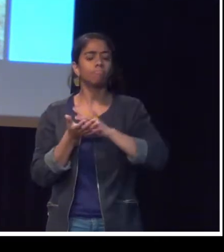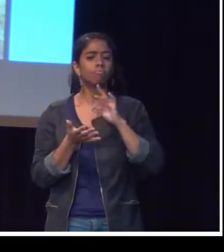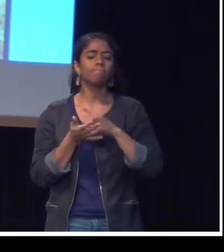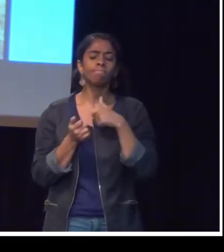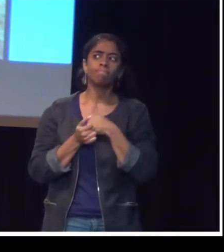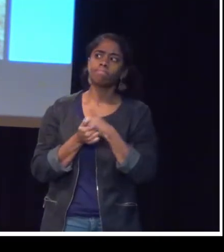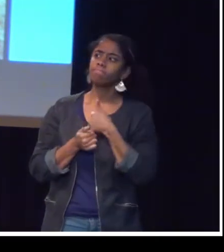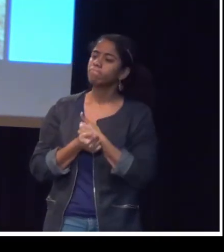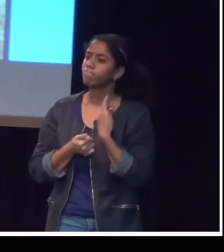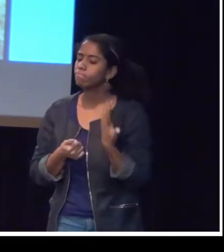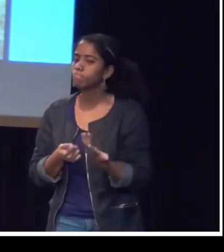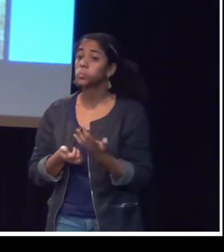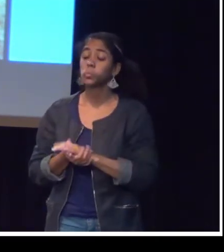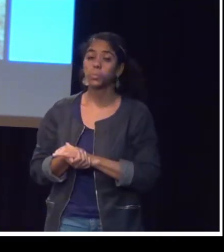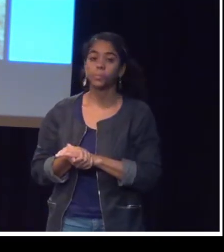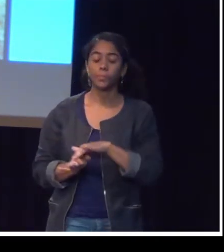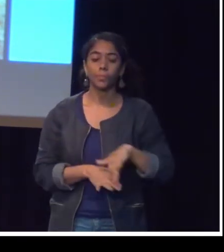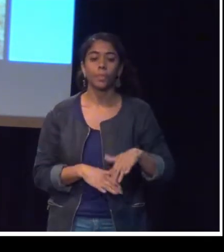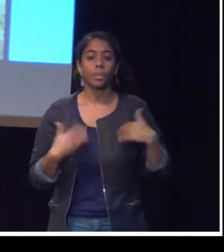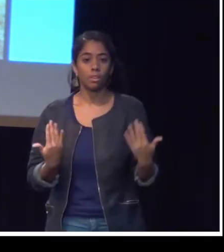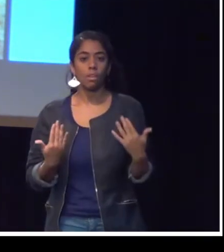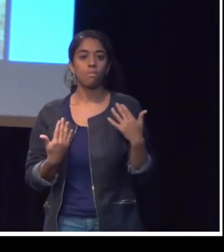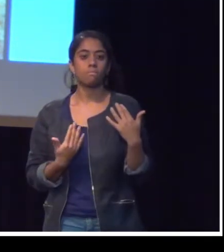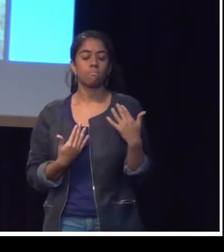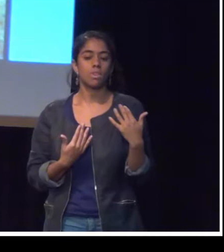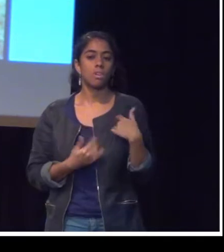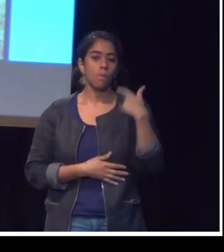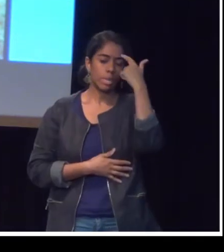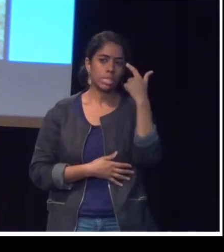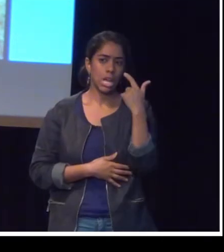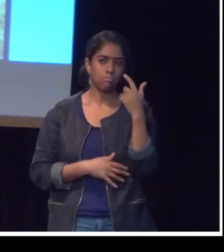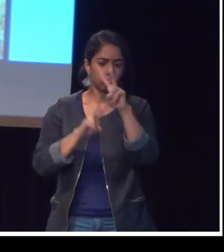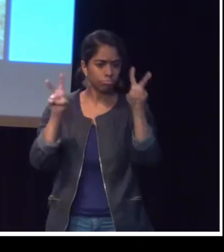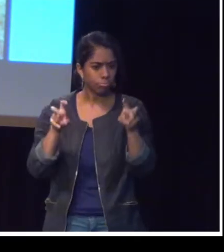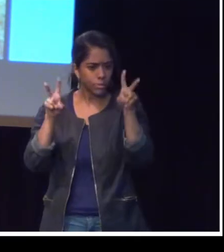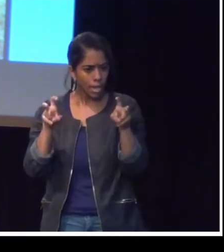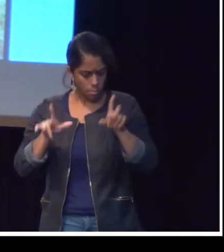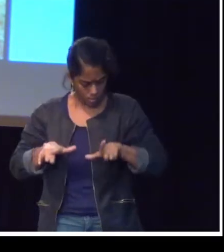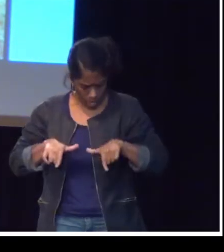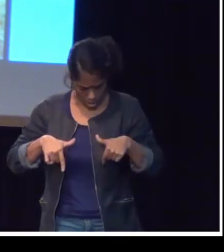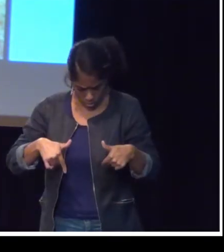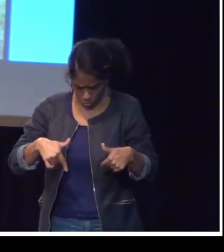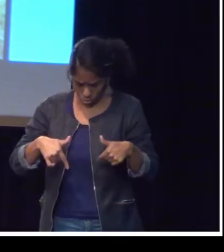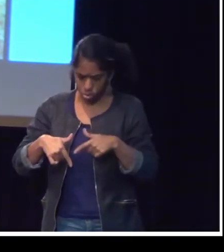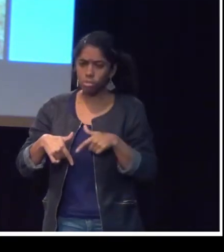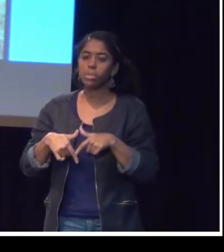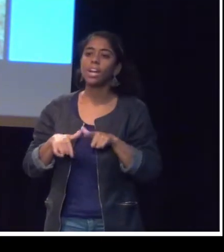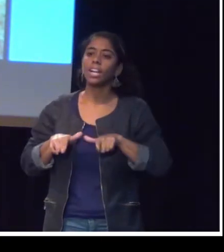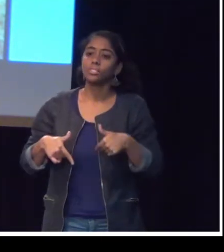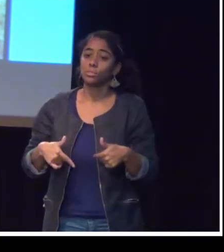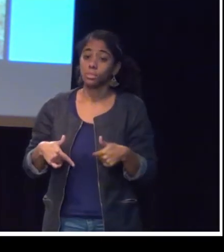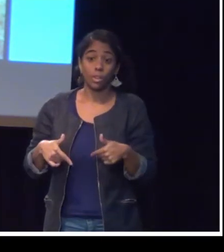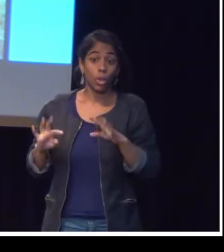eu, de fato, vou entrar no tema da atitude, que eu vou considerar que, na vida, tudo é uma questão de atitude.